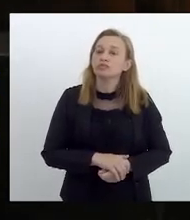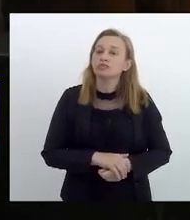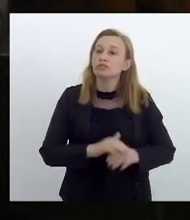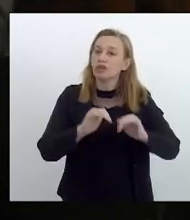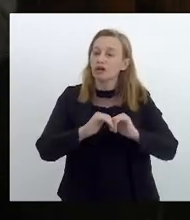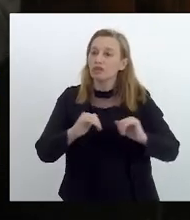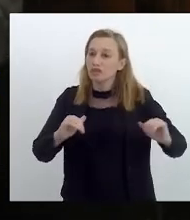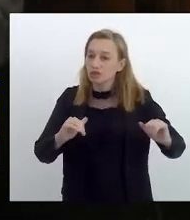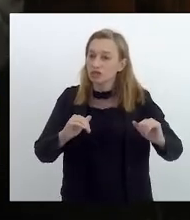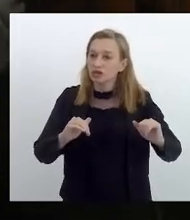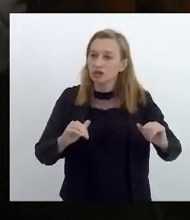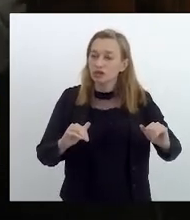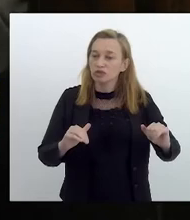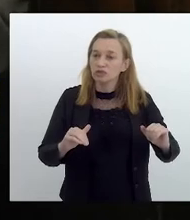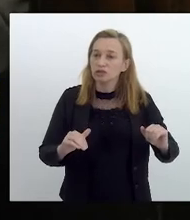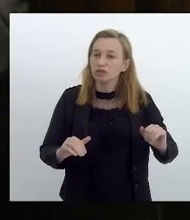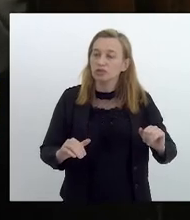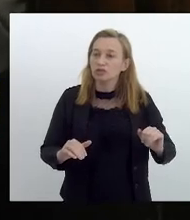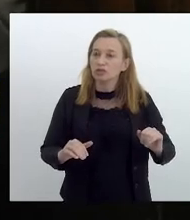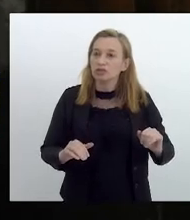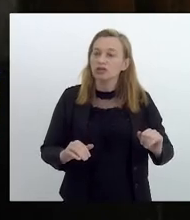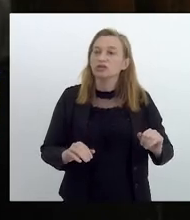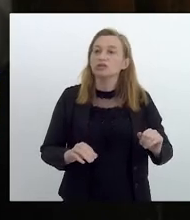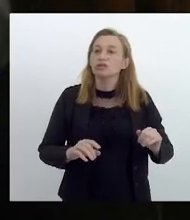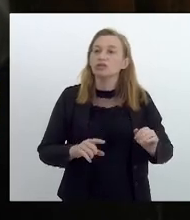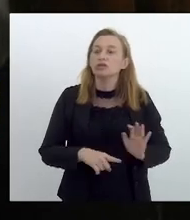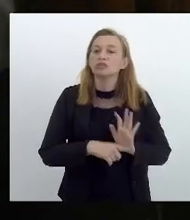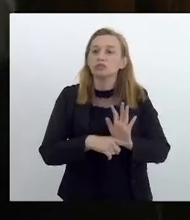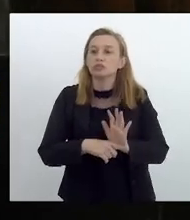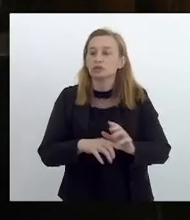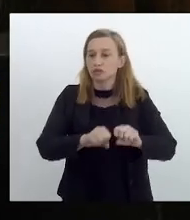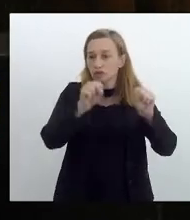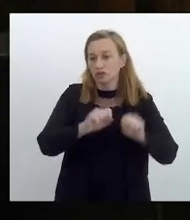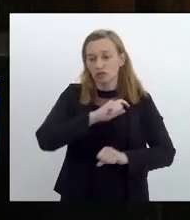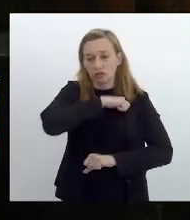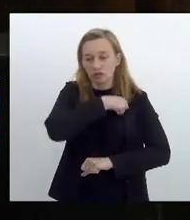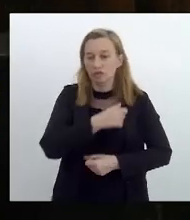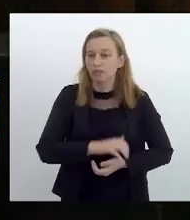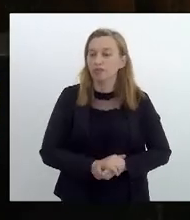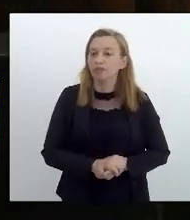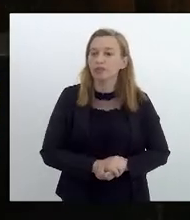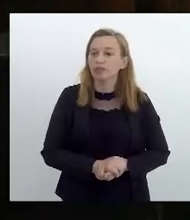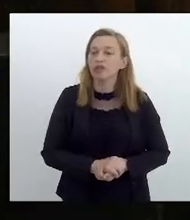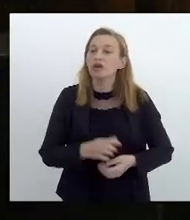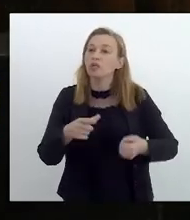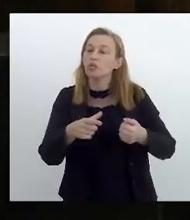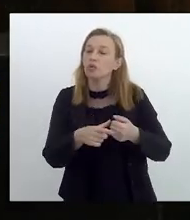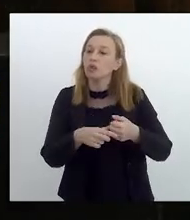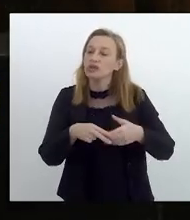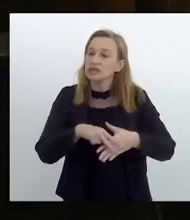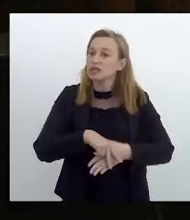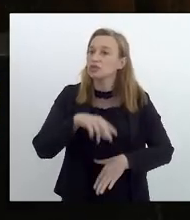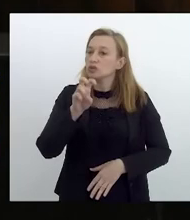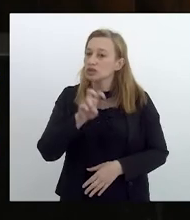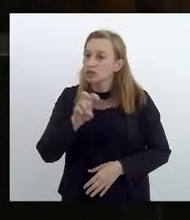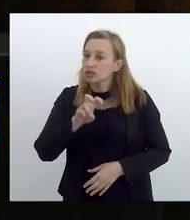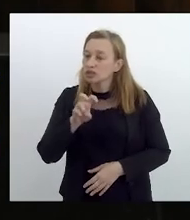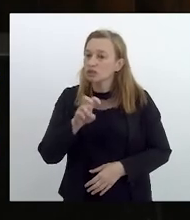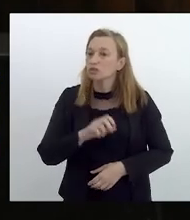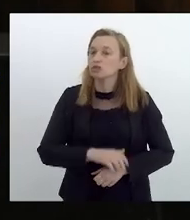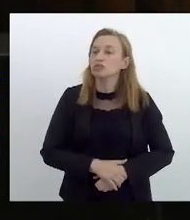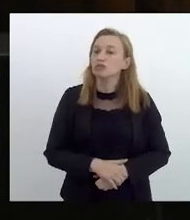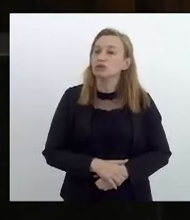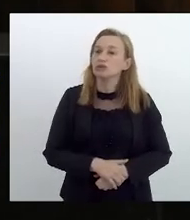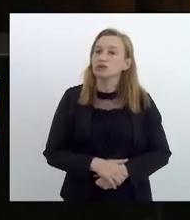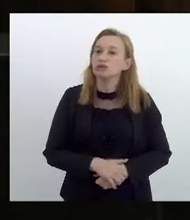ser afastados desde que prevista expressamente no plano de recuperação fiscal complementar de seu inciso 5 do